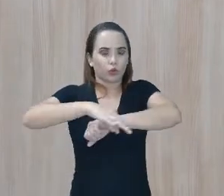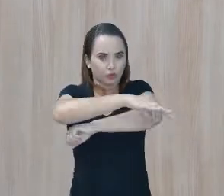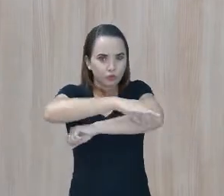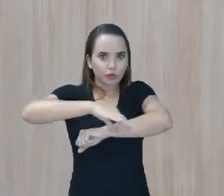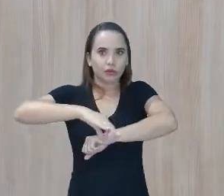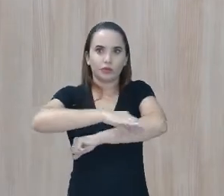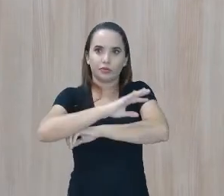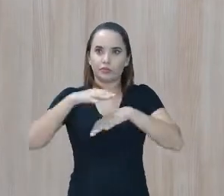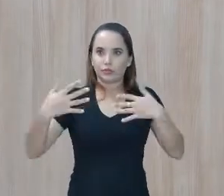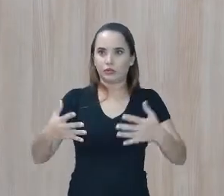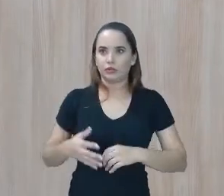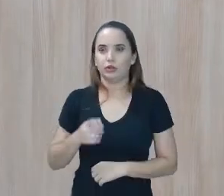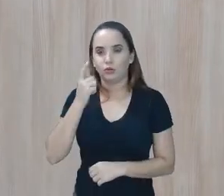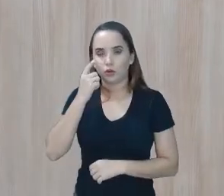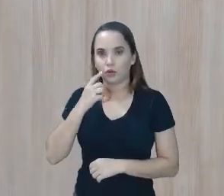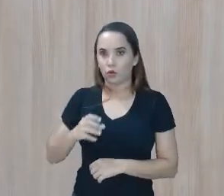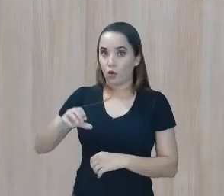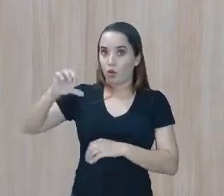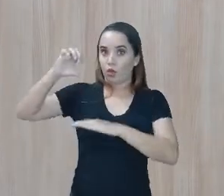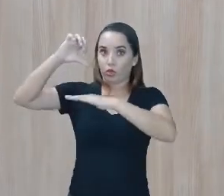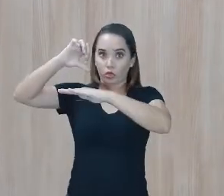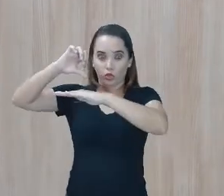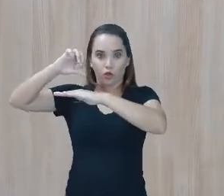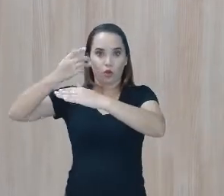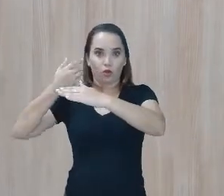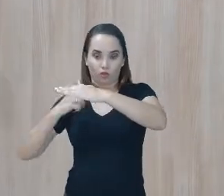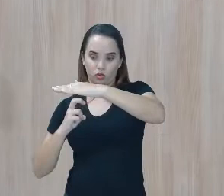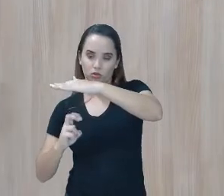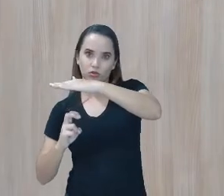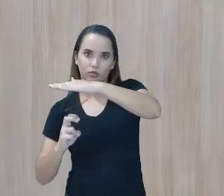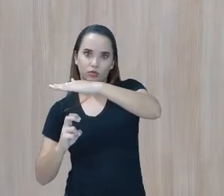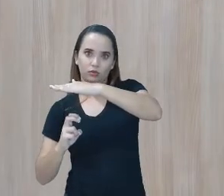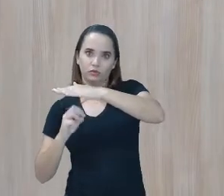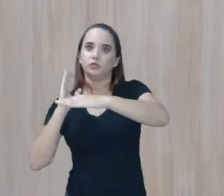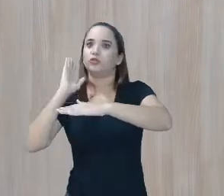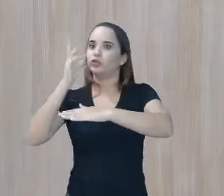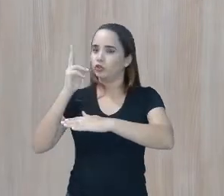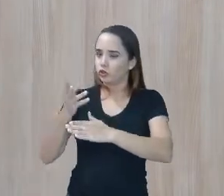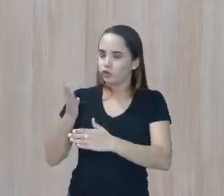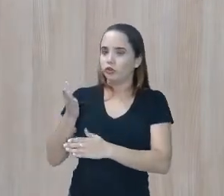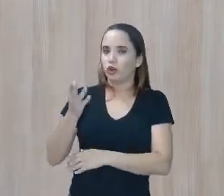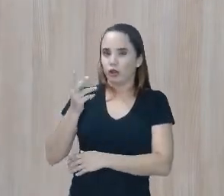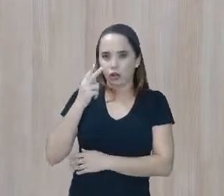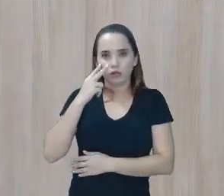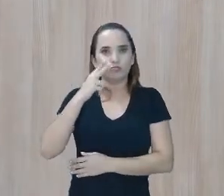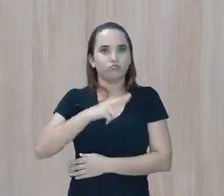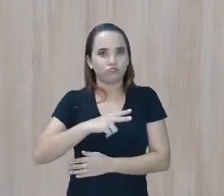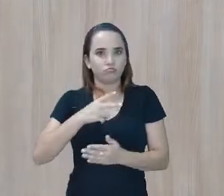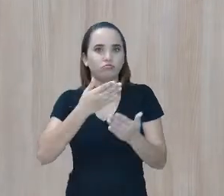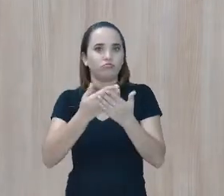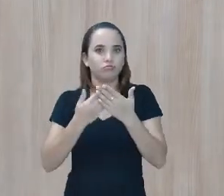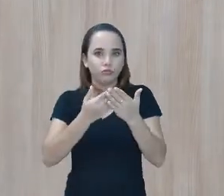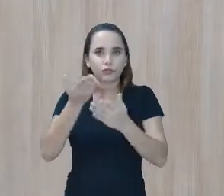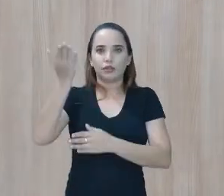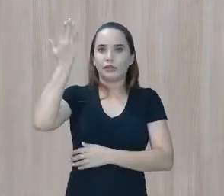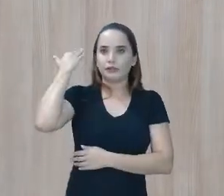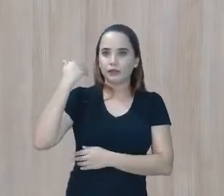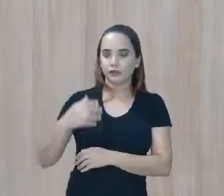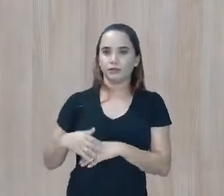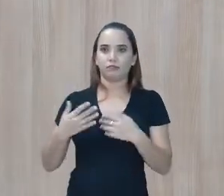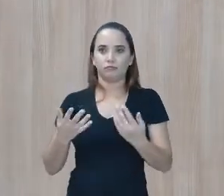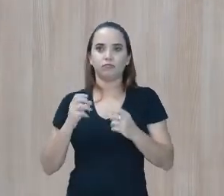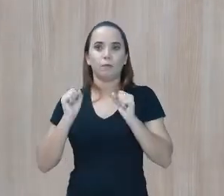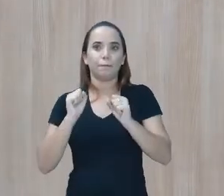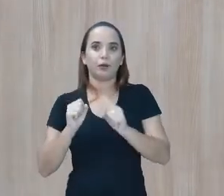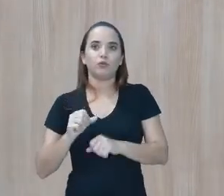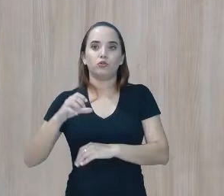pega lá o nosso 9 sobre 5, que a gente viu na aula anterior. Eu posso transformar 9 sobre